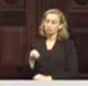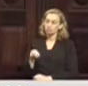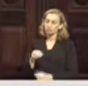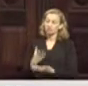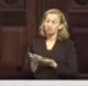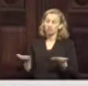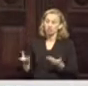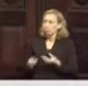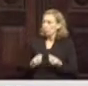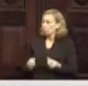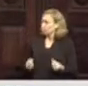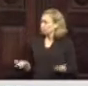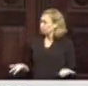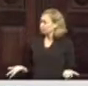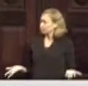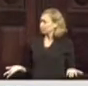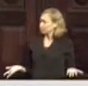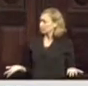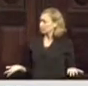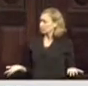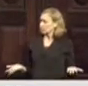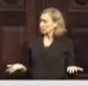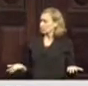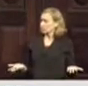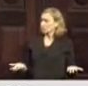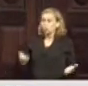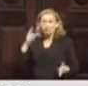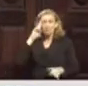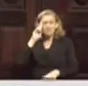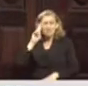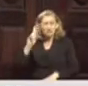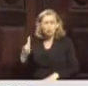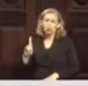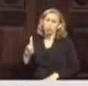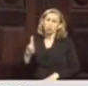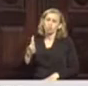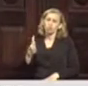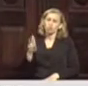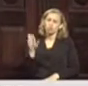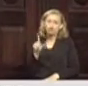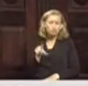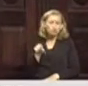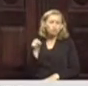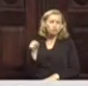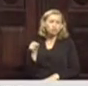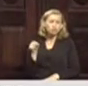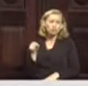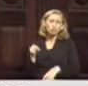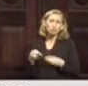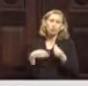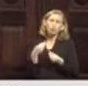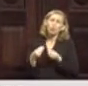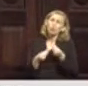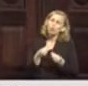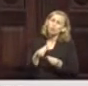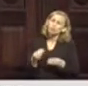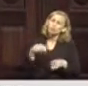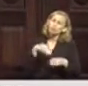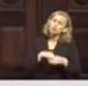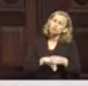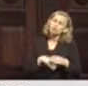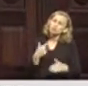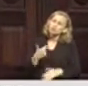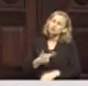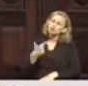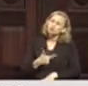como? Se o senhor foi candidato contra Como é que acaba o segundo turno, o senhor tendo